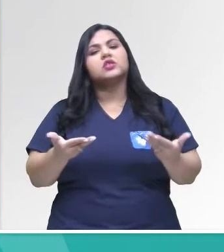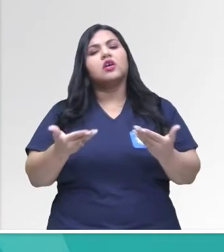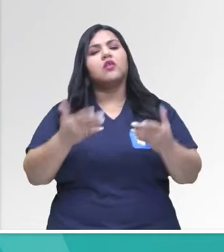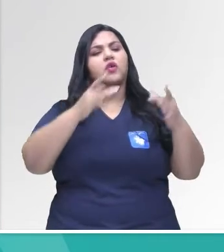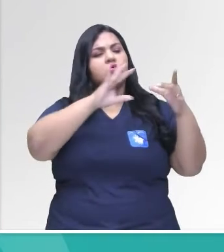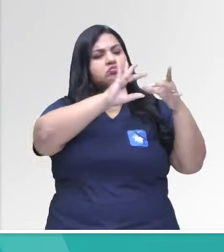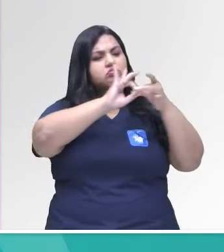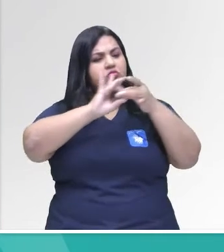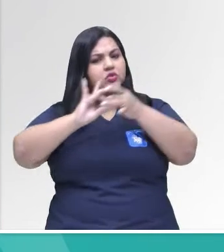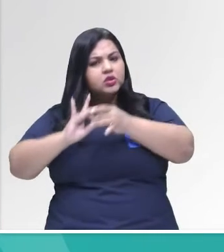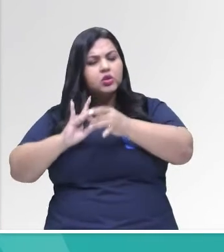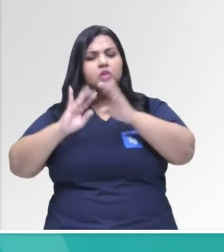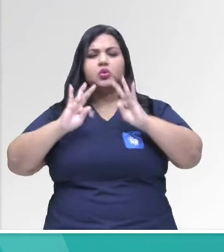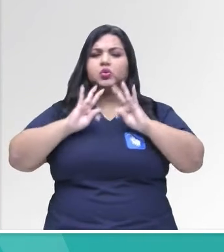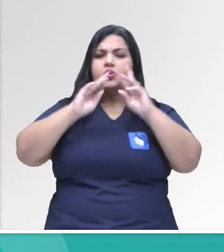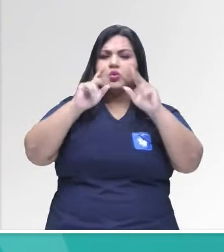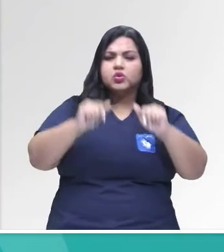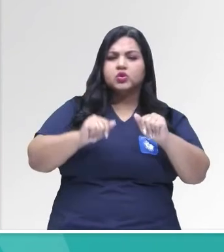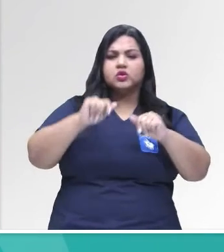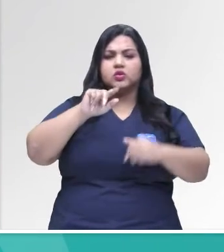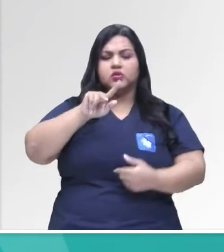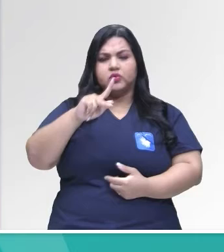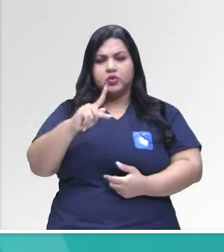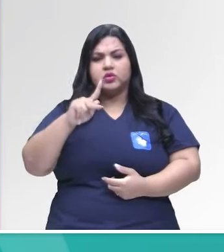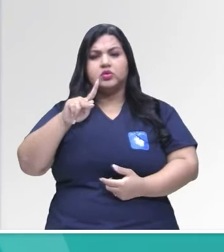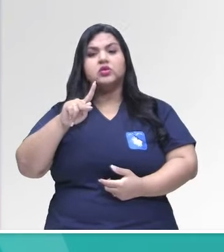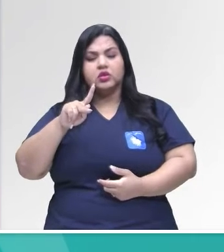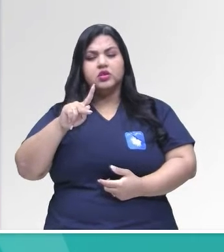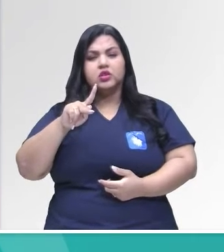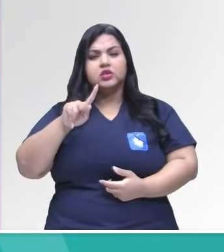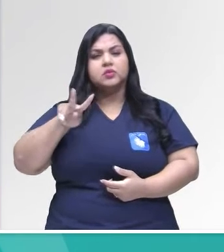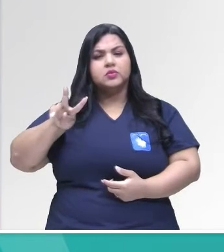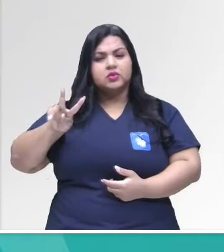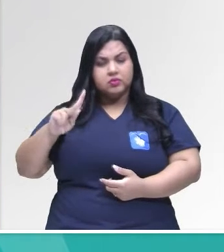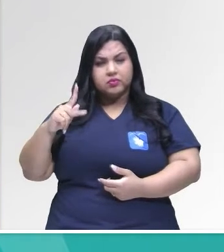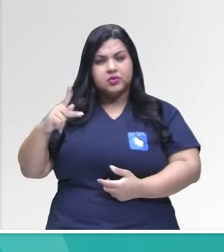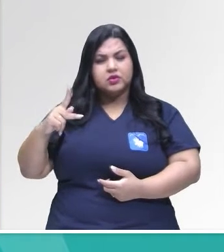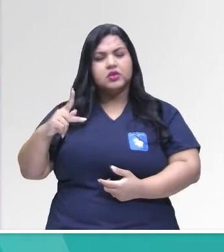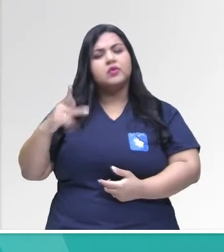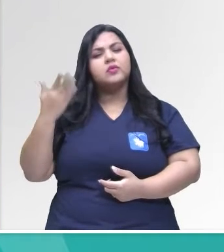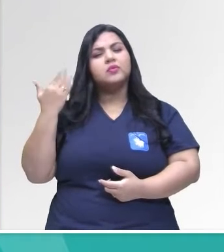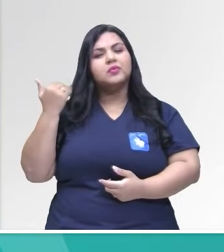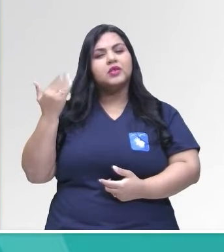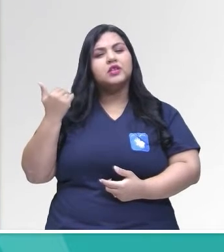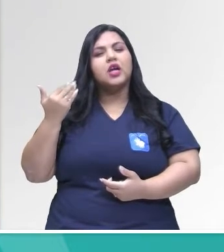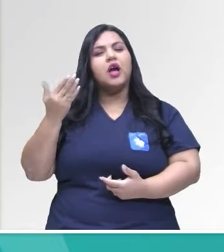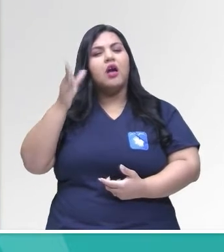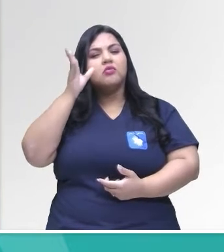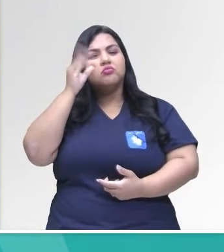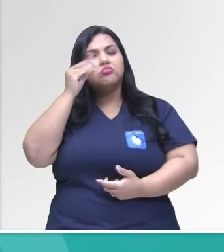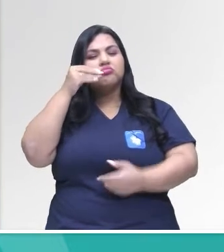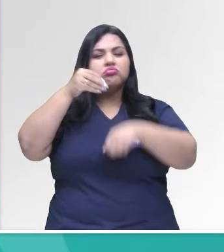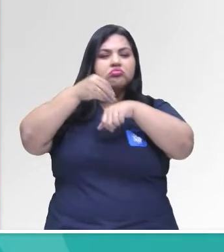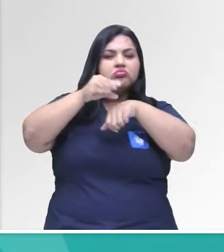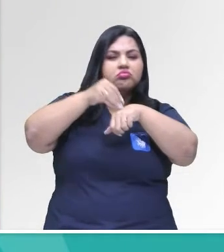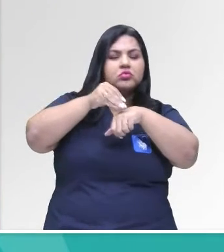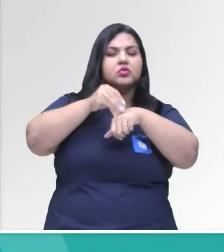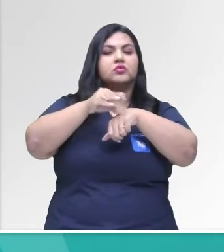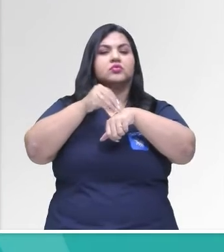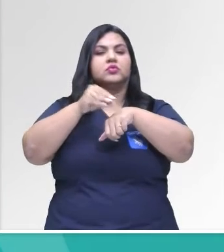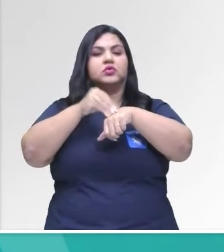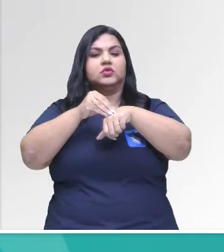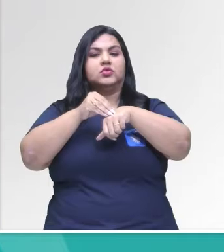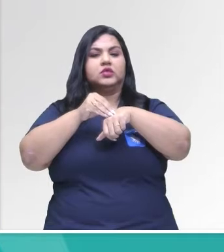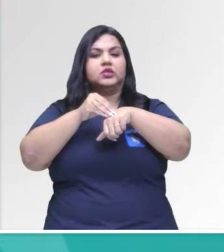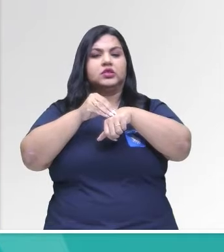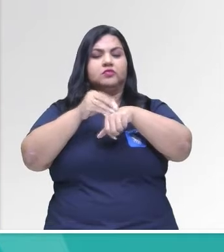contextualizar toda a voz passiva no passado, trazendo para vocês algumas curiosidades sobre invenções que foram